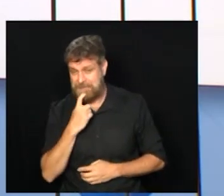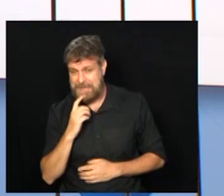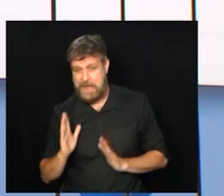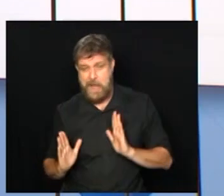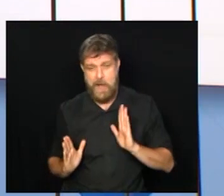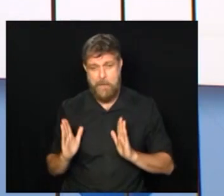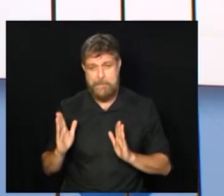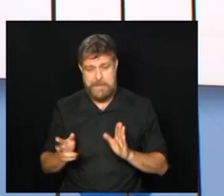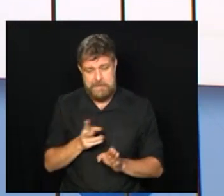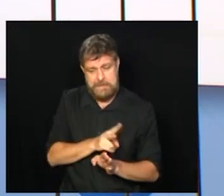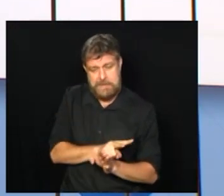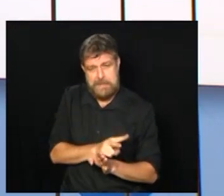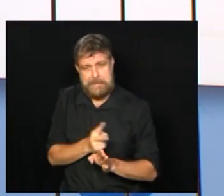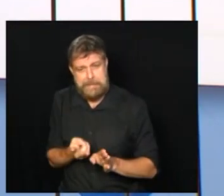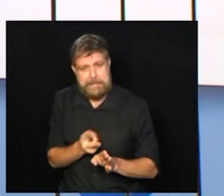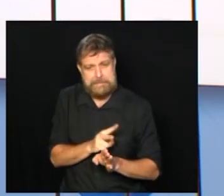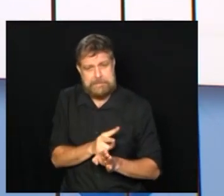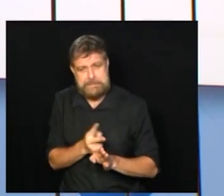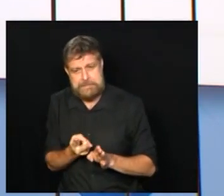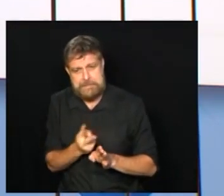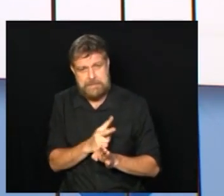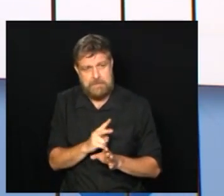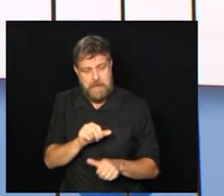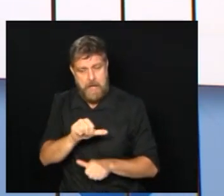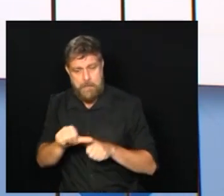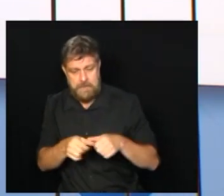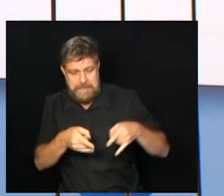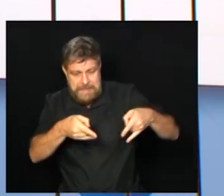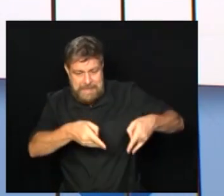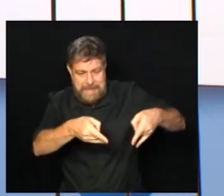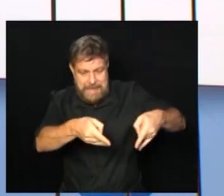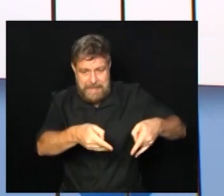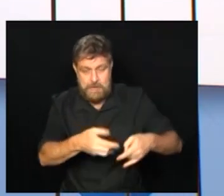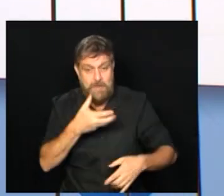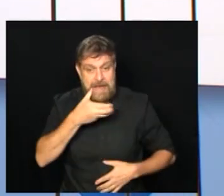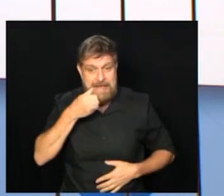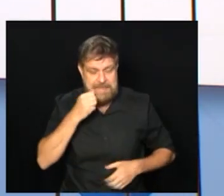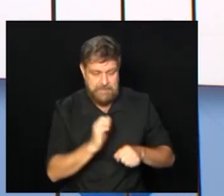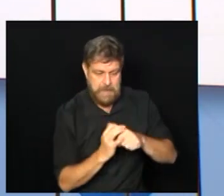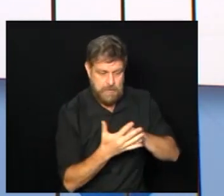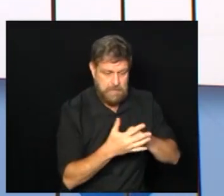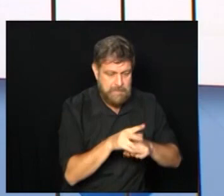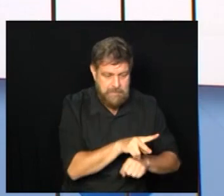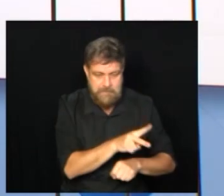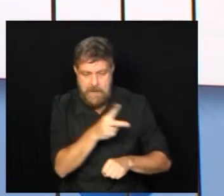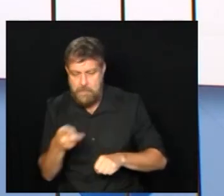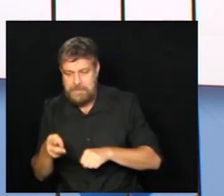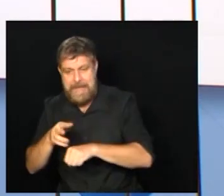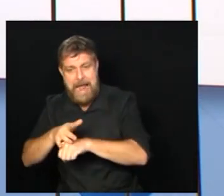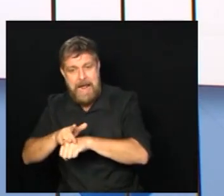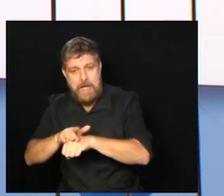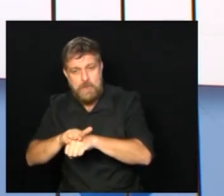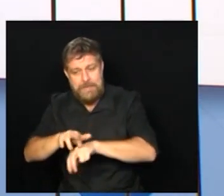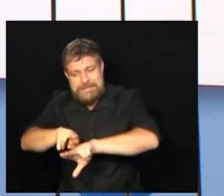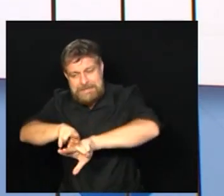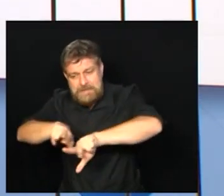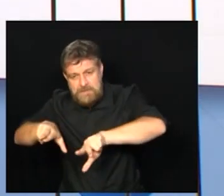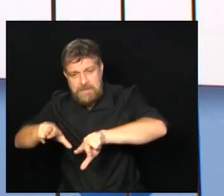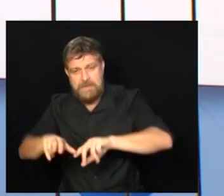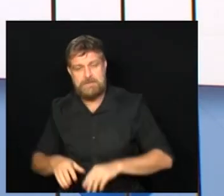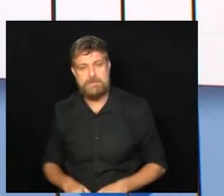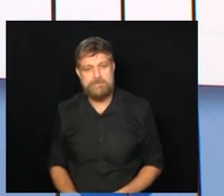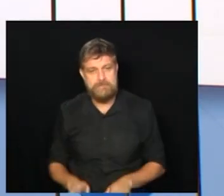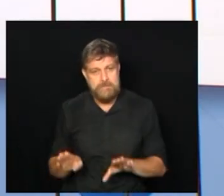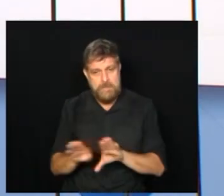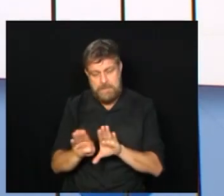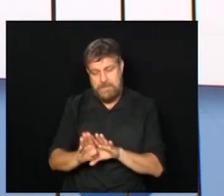de transição da conversão de leitos de UTI Covid para que eles atendam a outras doenças. Inclusive,